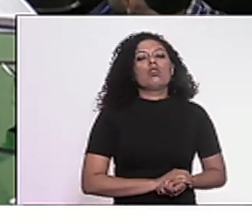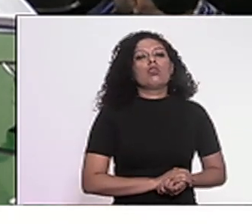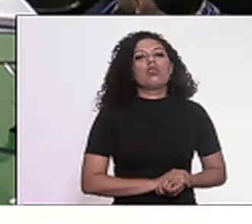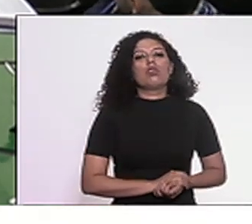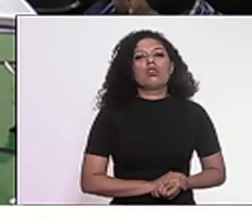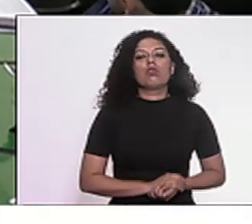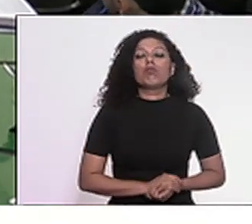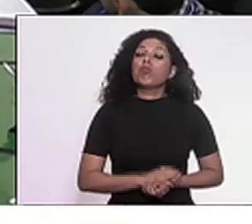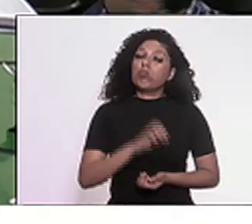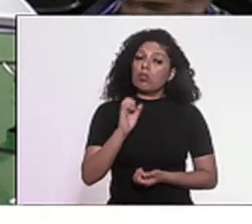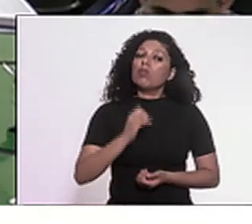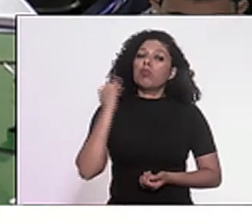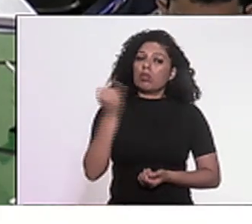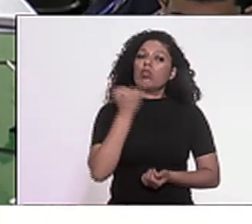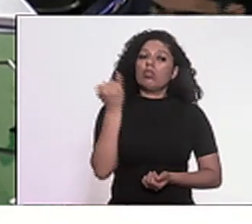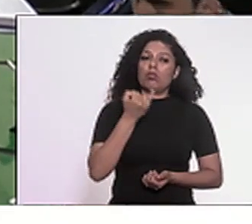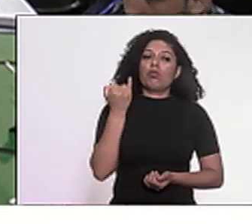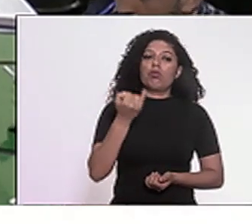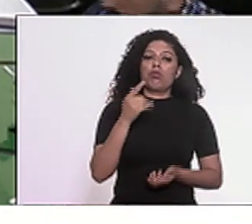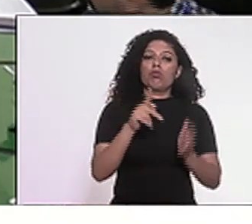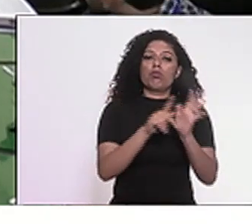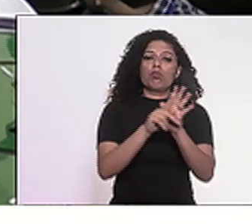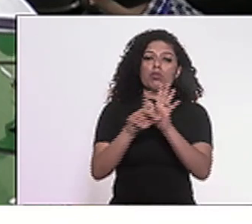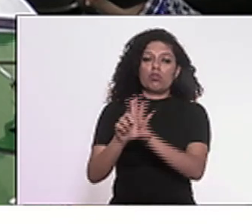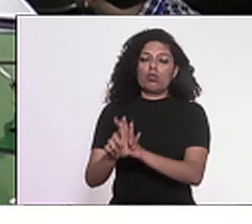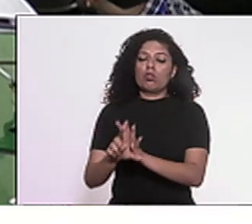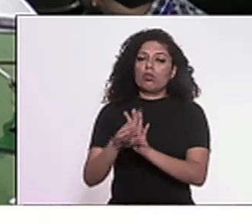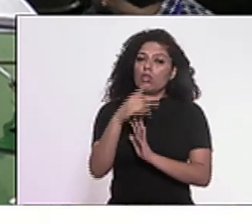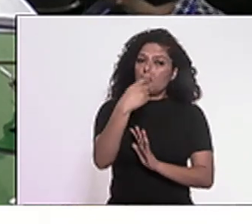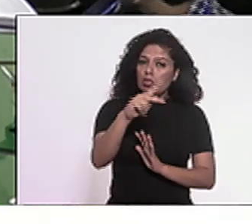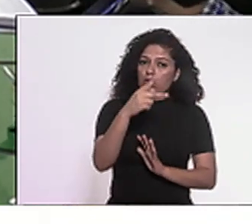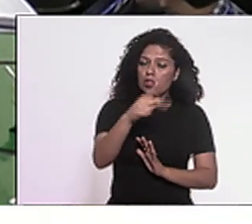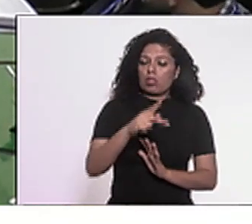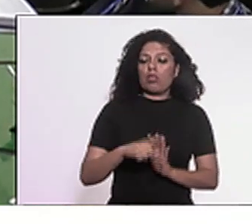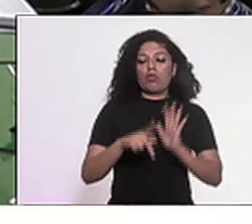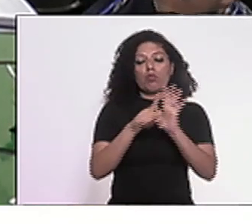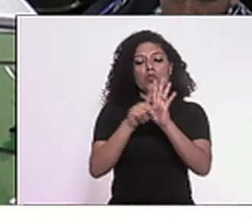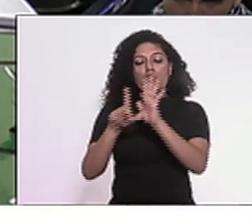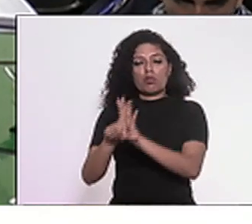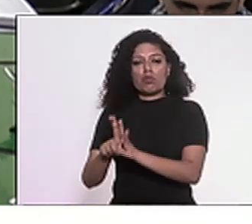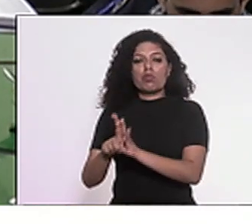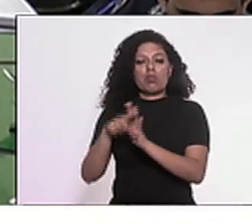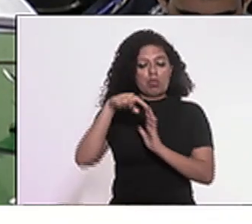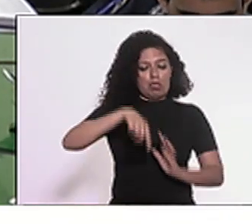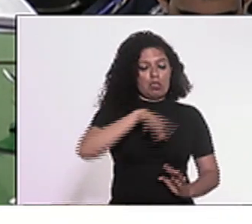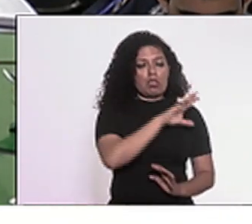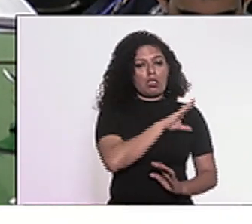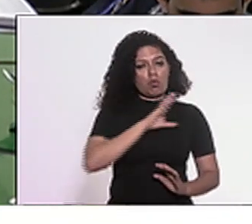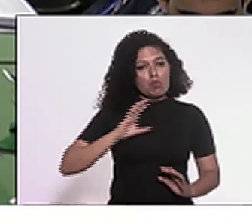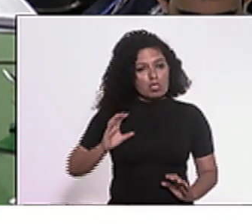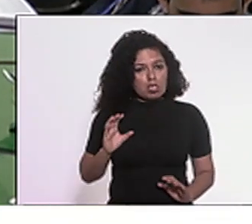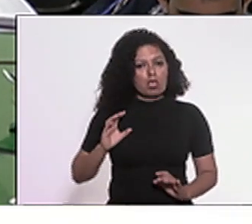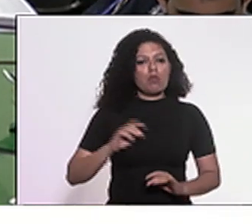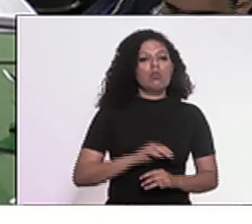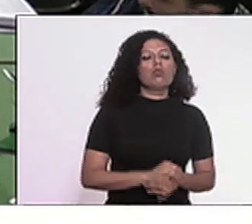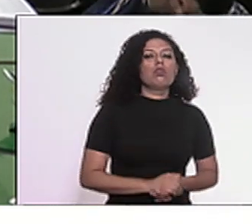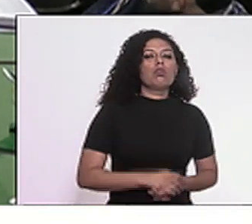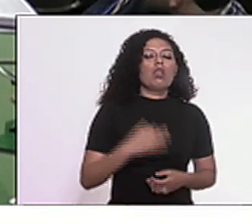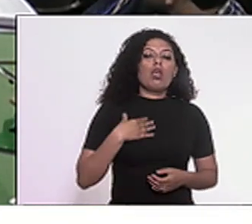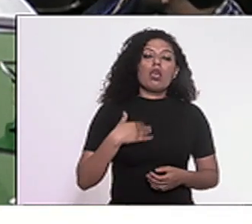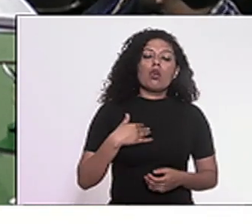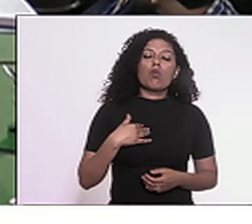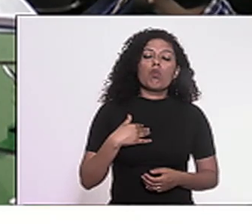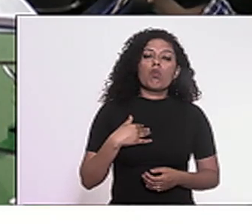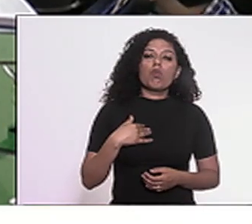De grande valia esse projeto do deputado, esse projeto da comissão. E eu